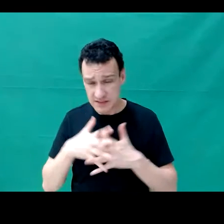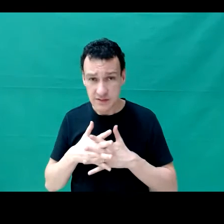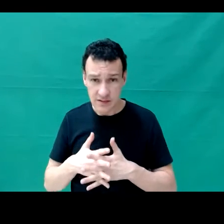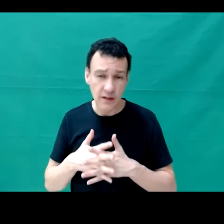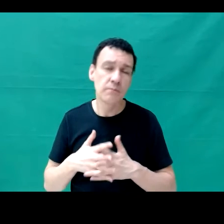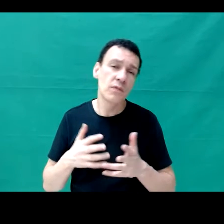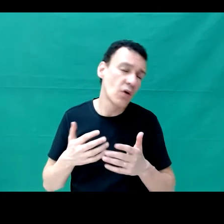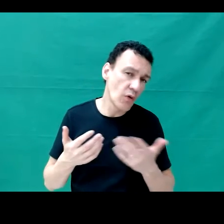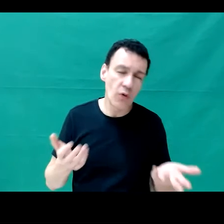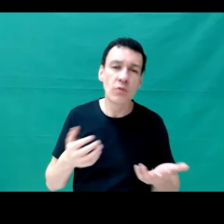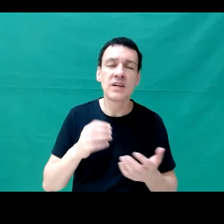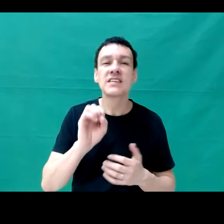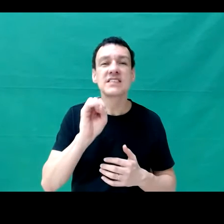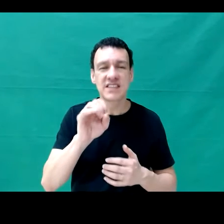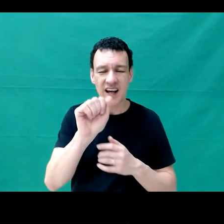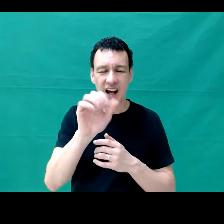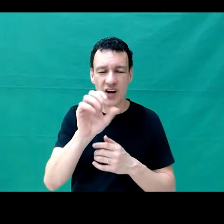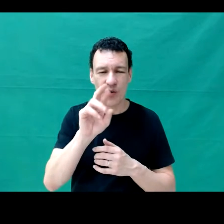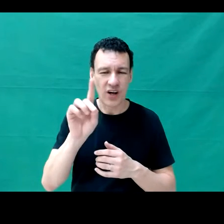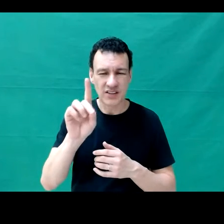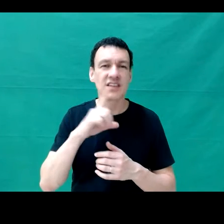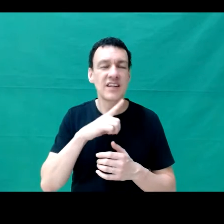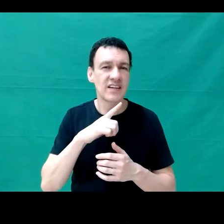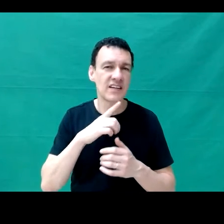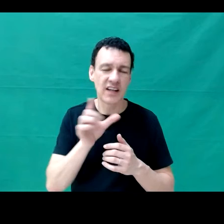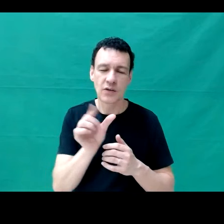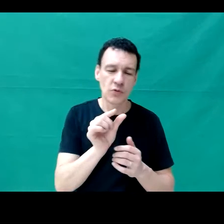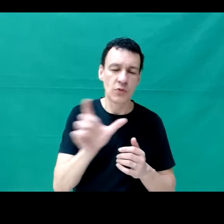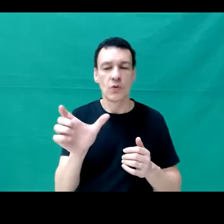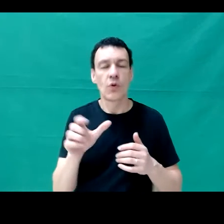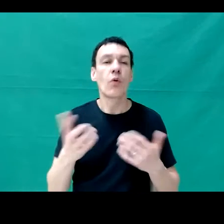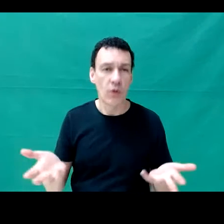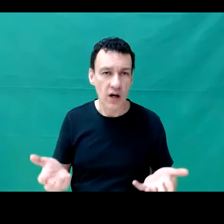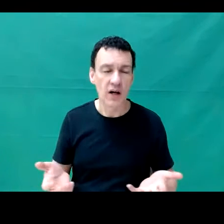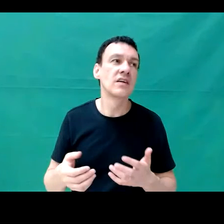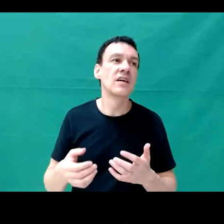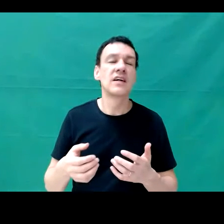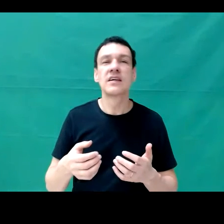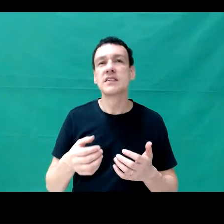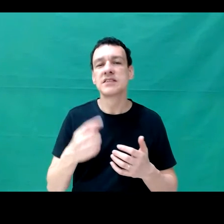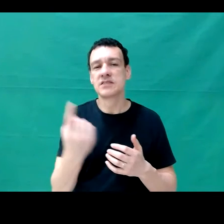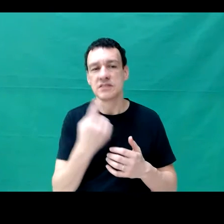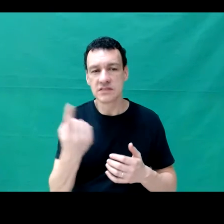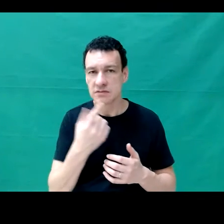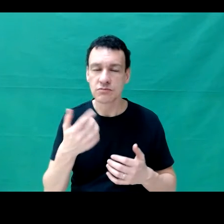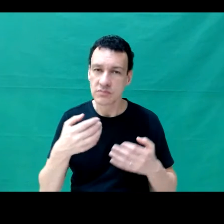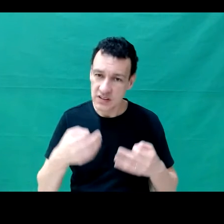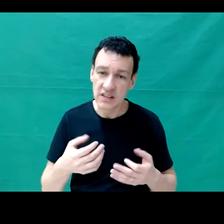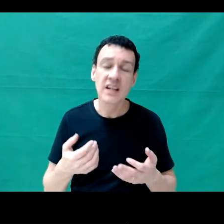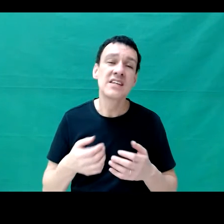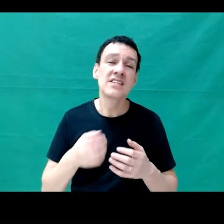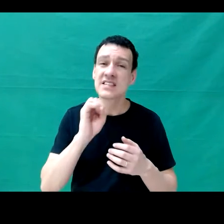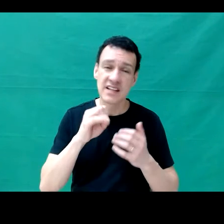literal expandido e recolhido, e consegue também validar, né, se o leitor de tela consegue expandir, né, esse